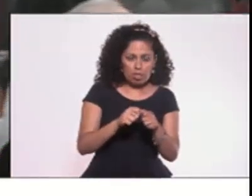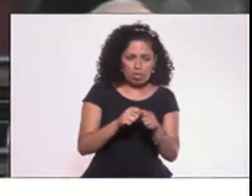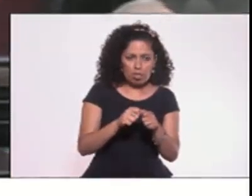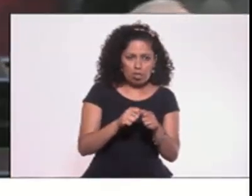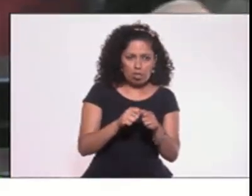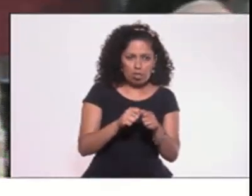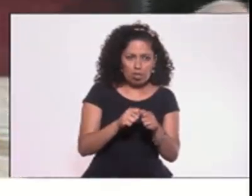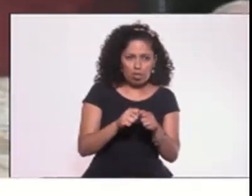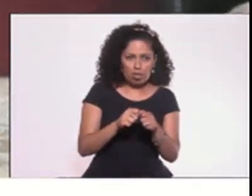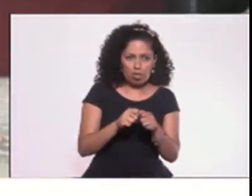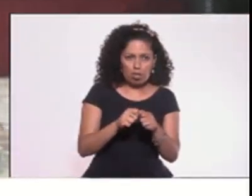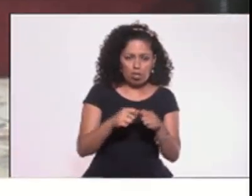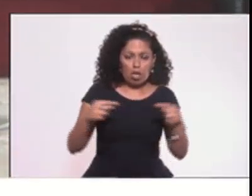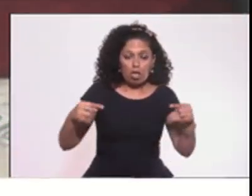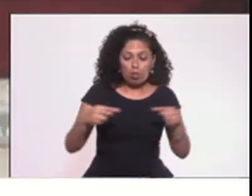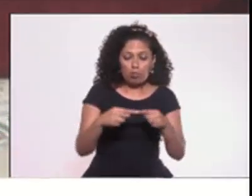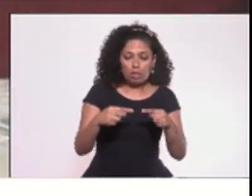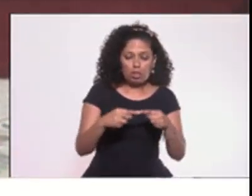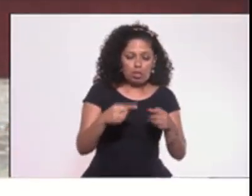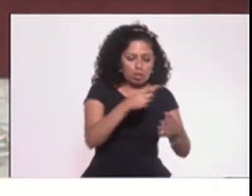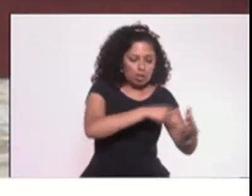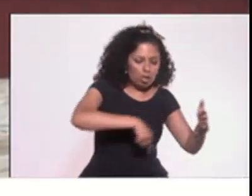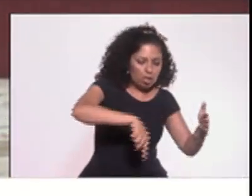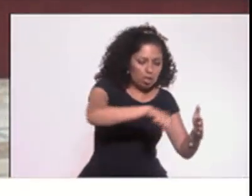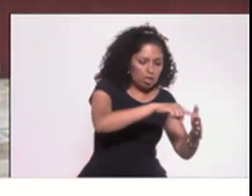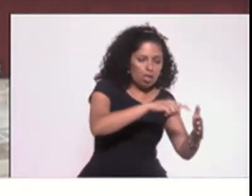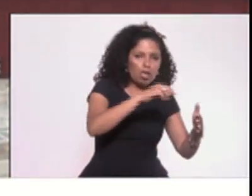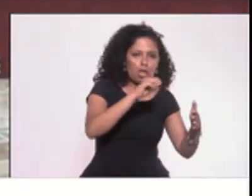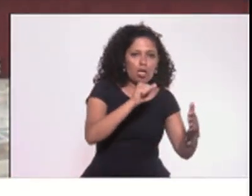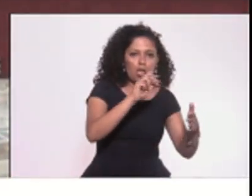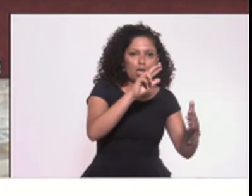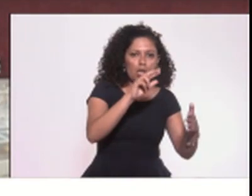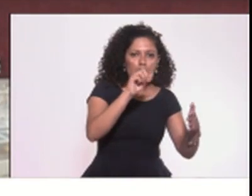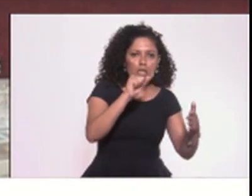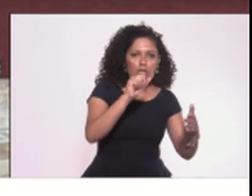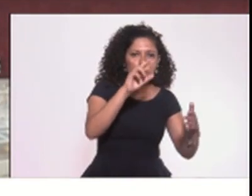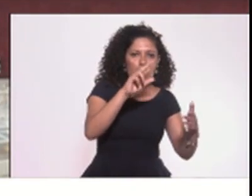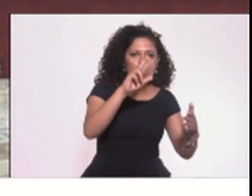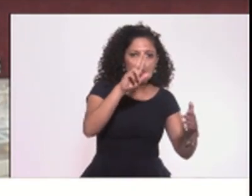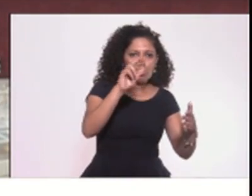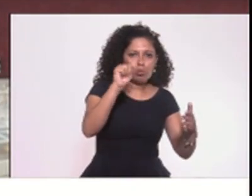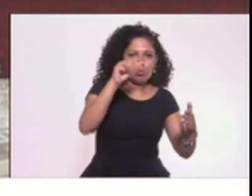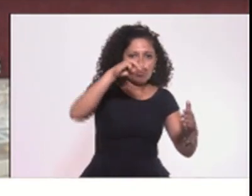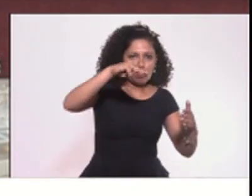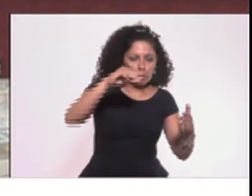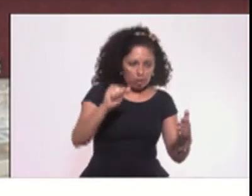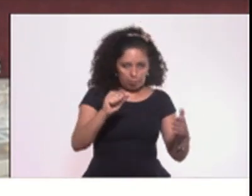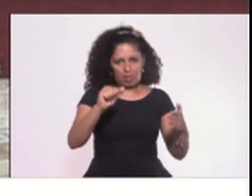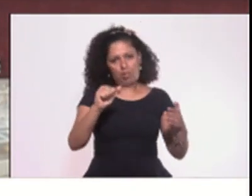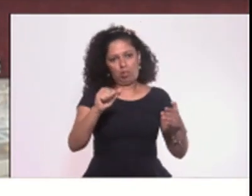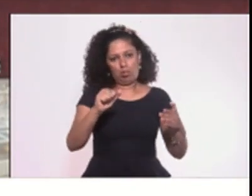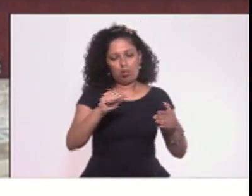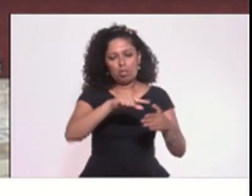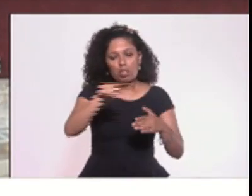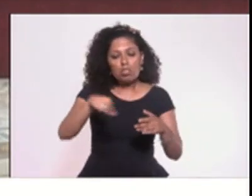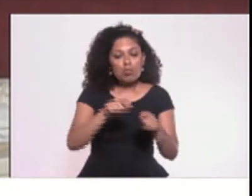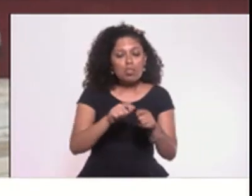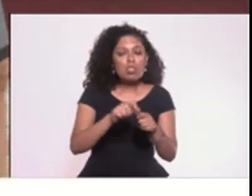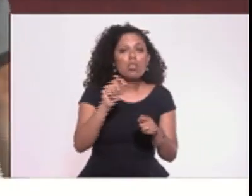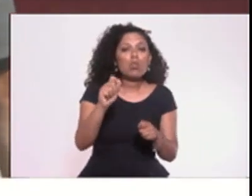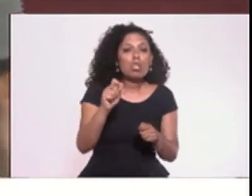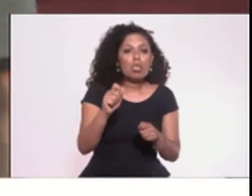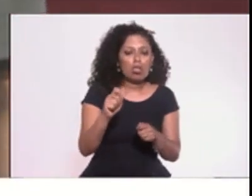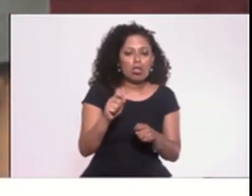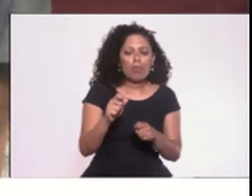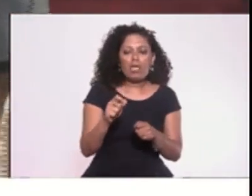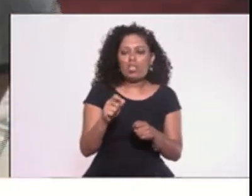se inspiraram na Lagoa de Araruama, que os meninos que moram no entorno sequer têm dinheiro para brincar, comprar uma prancha de stand-up pet.